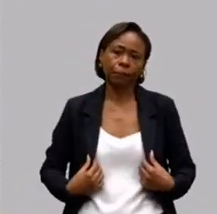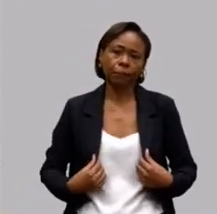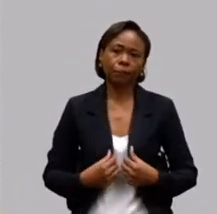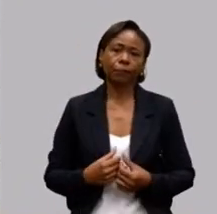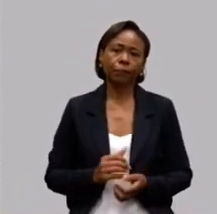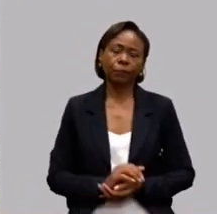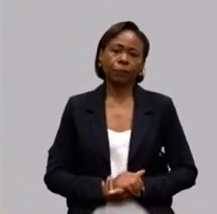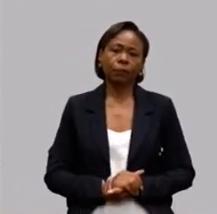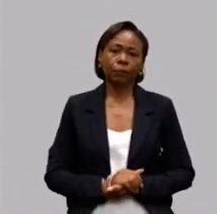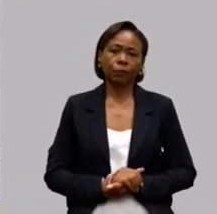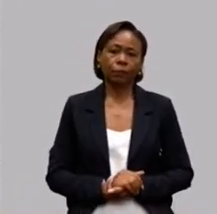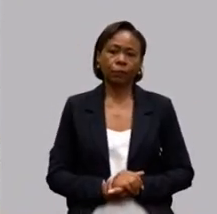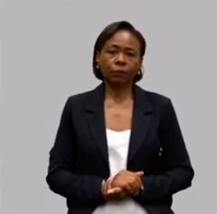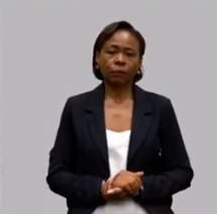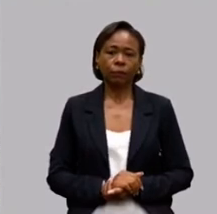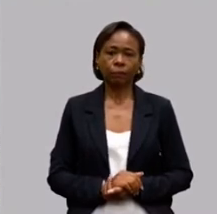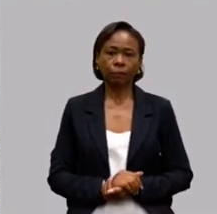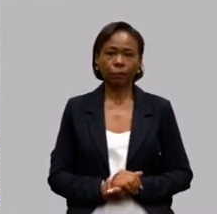frente. Aí.